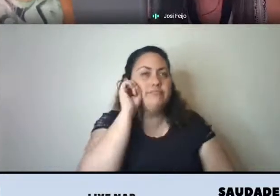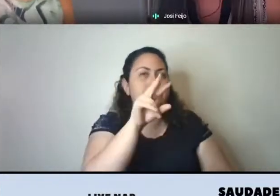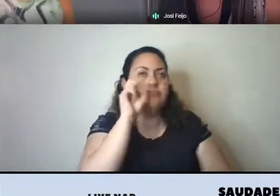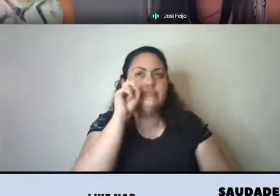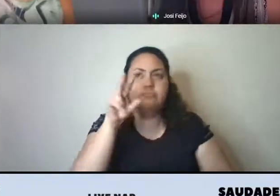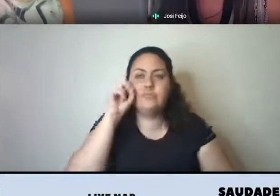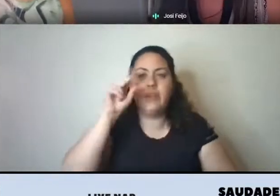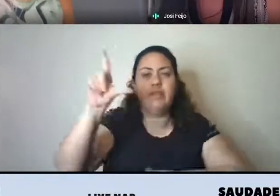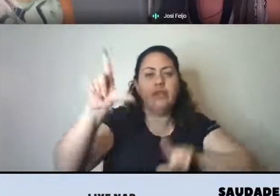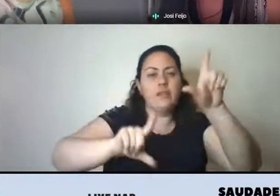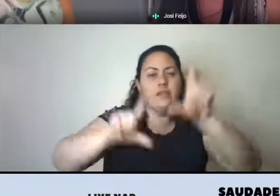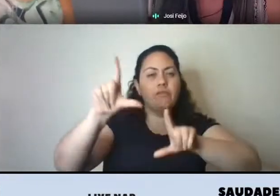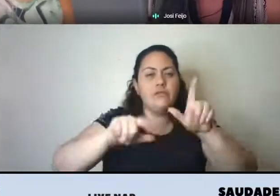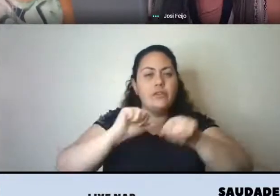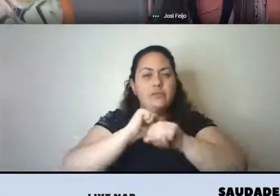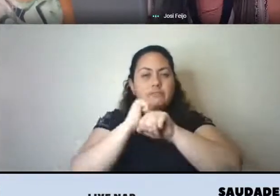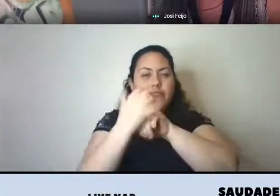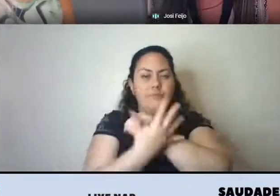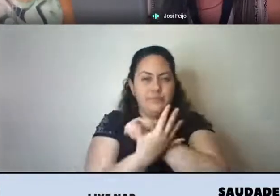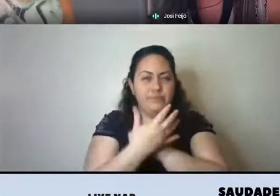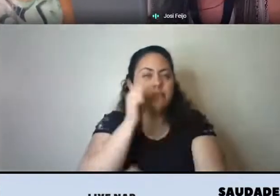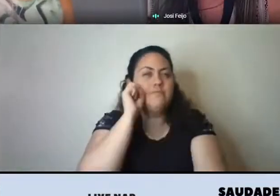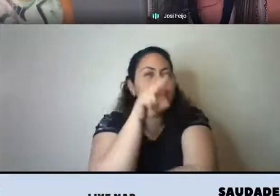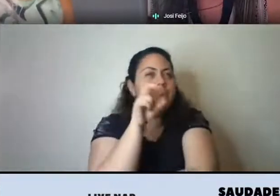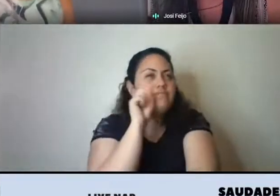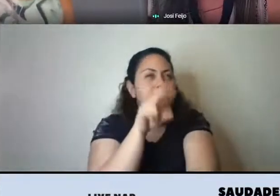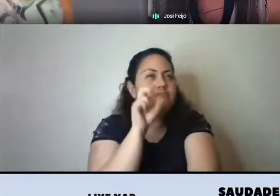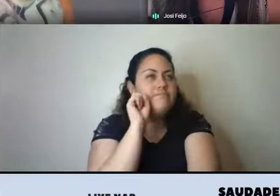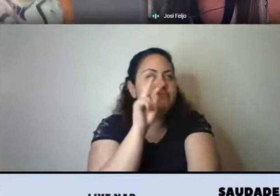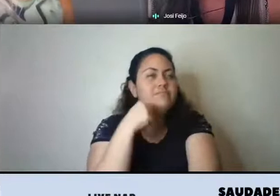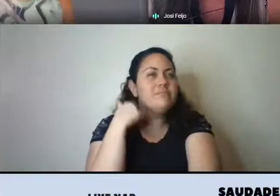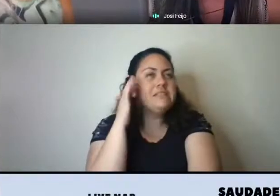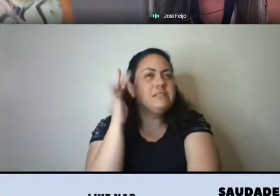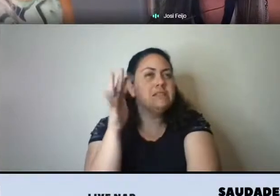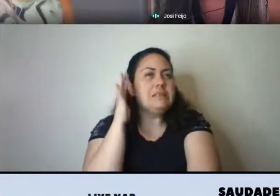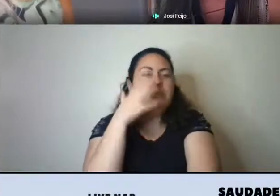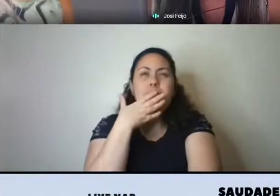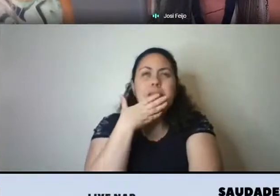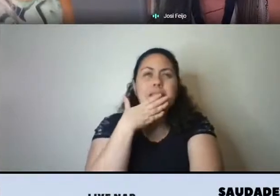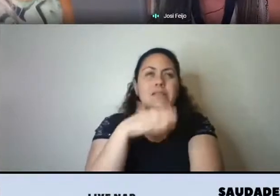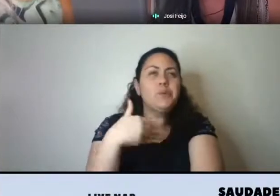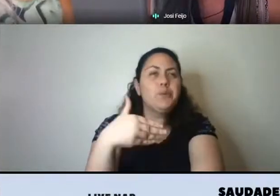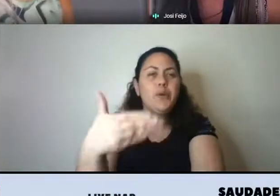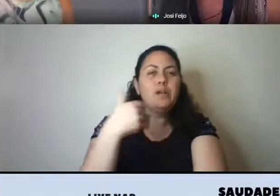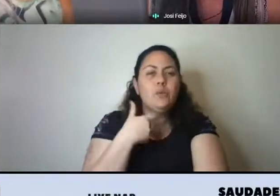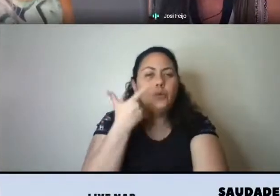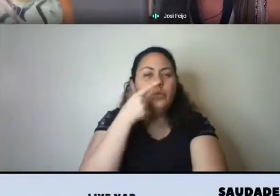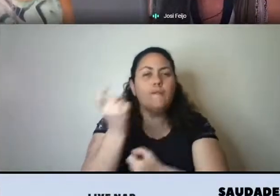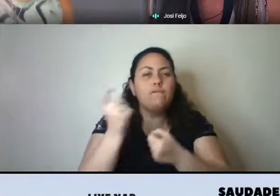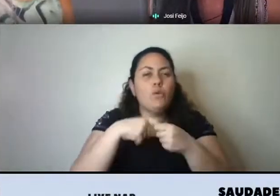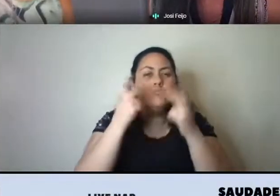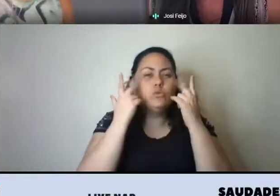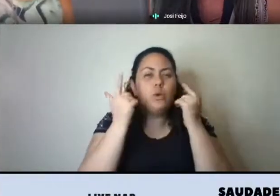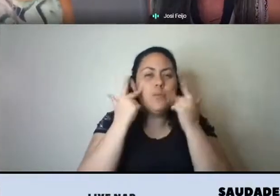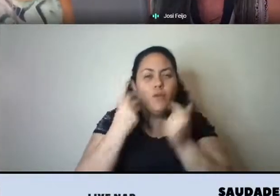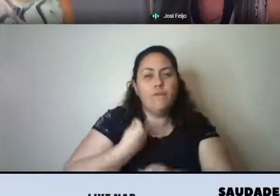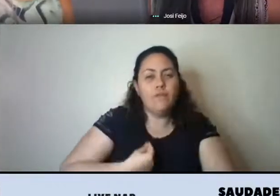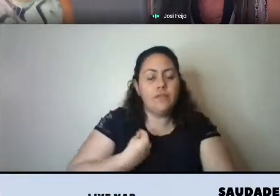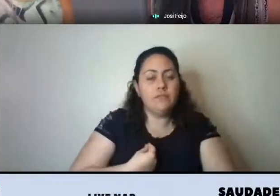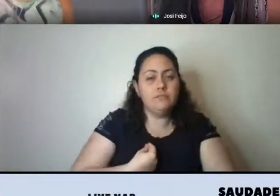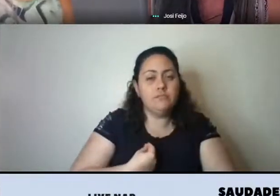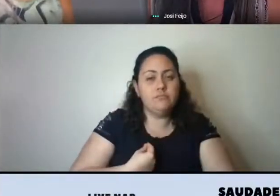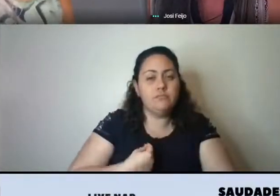tempo demais na frente da tela da TV, ficar pensando, mas quando que eu vou conseguir ter uma vida normal novamente? Isso traz